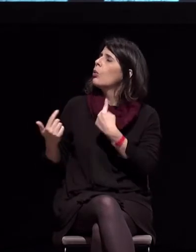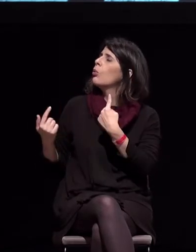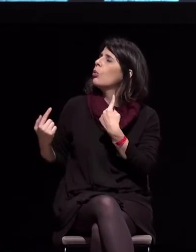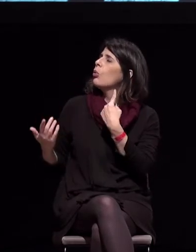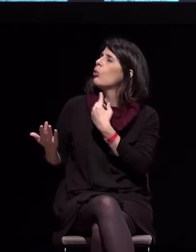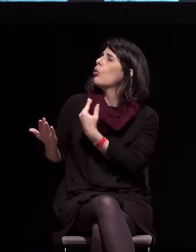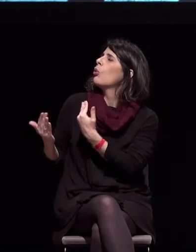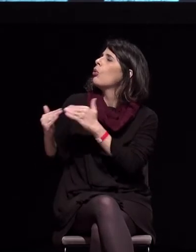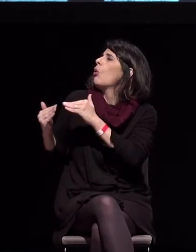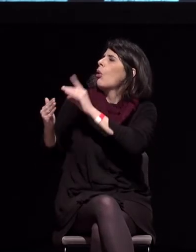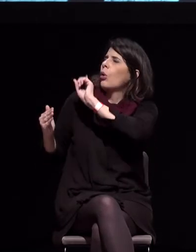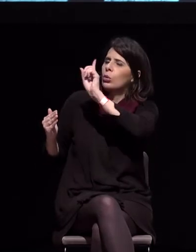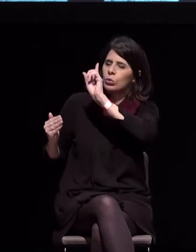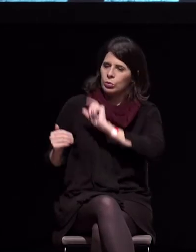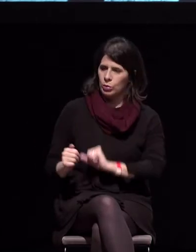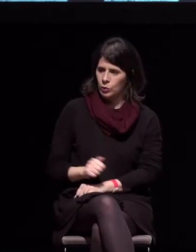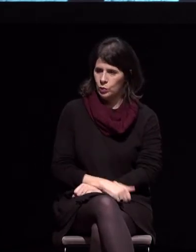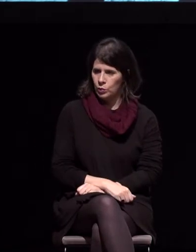É isso.